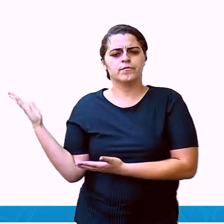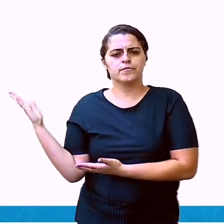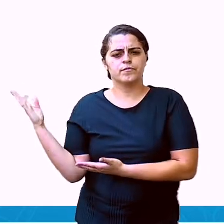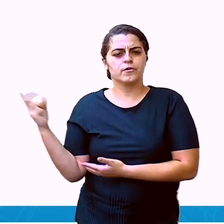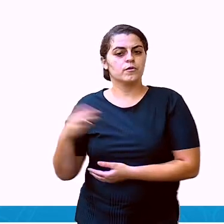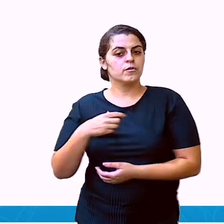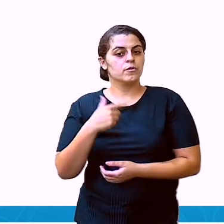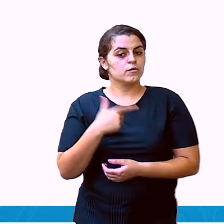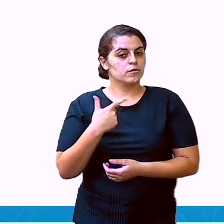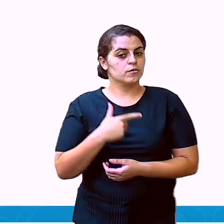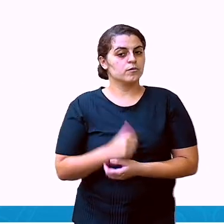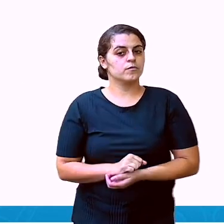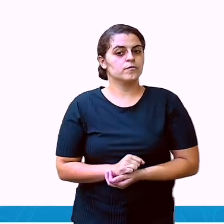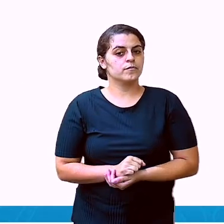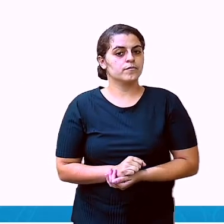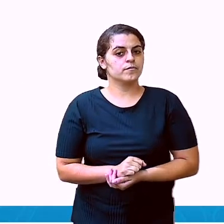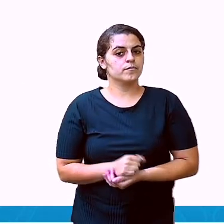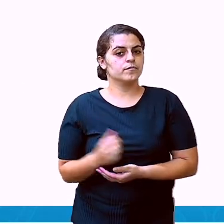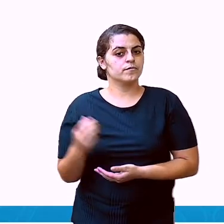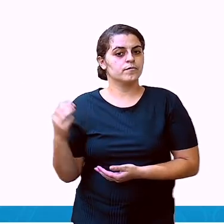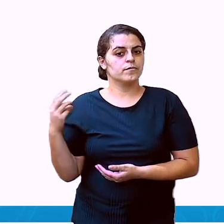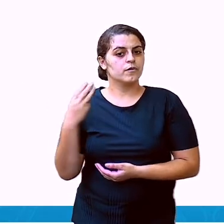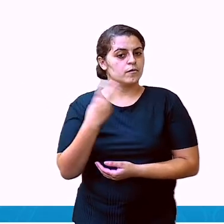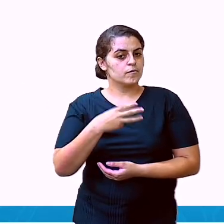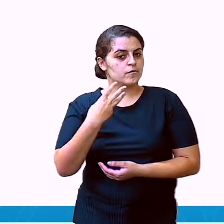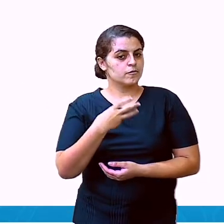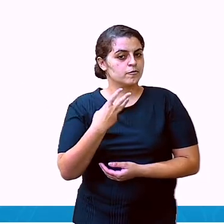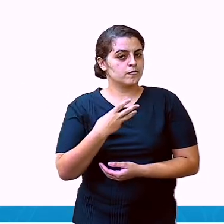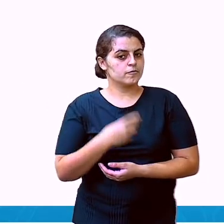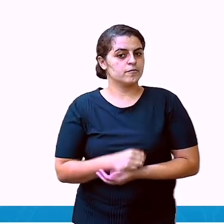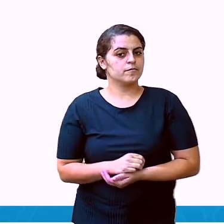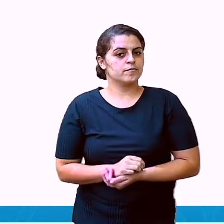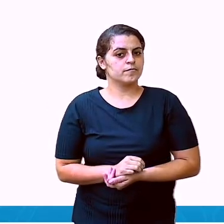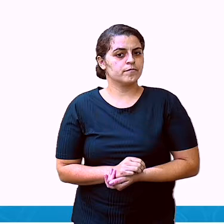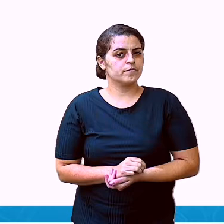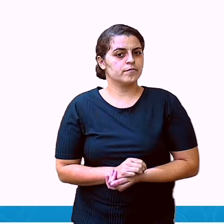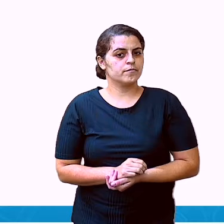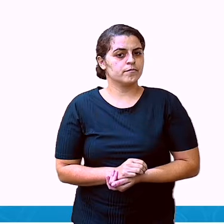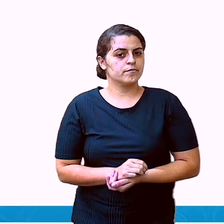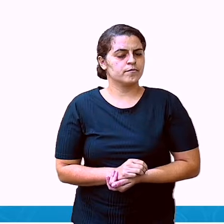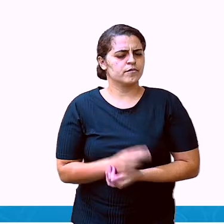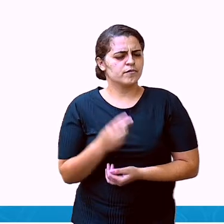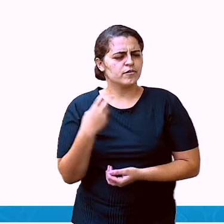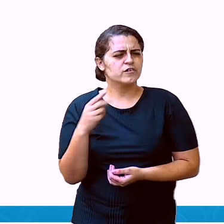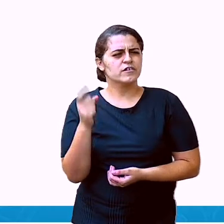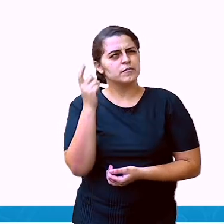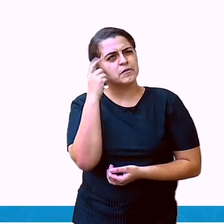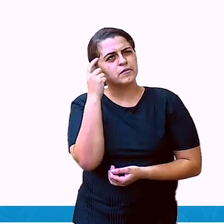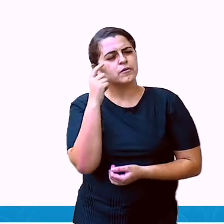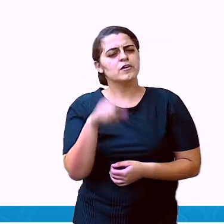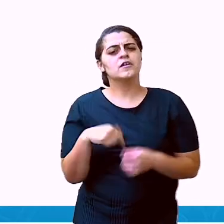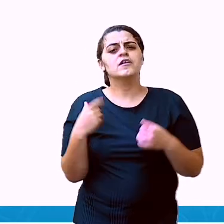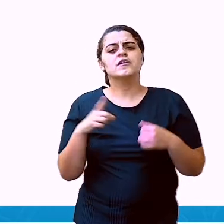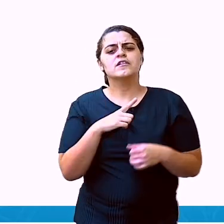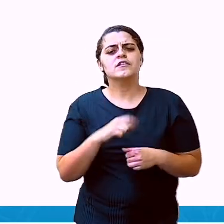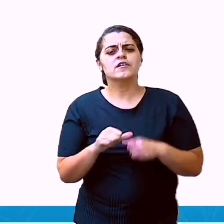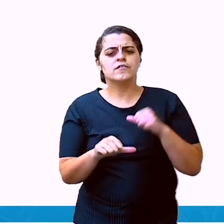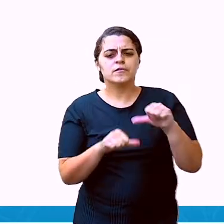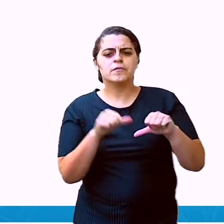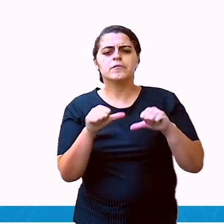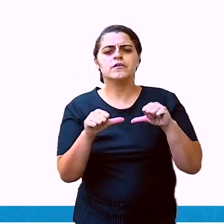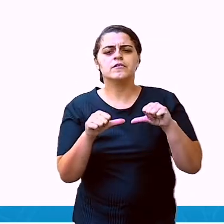o segundo, o terceiro dia. Você acha que houve alguma